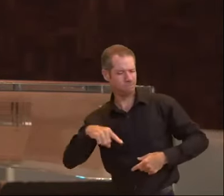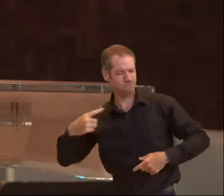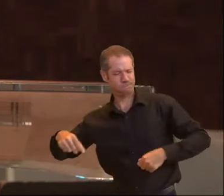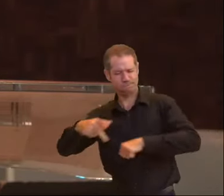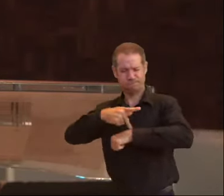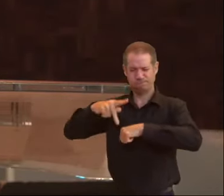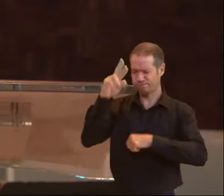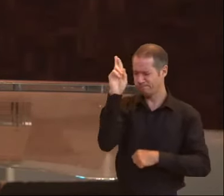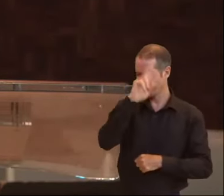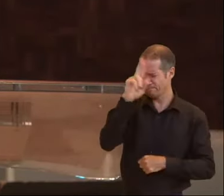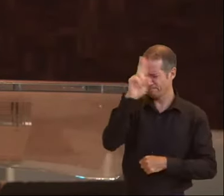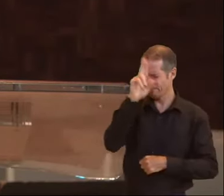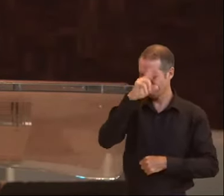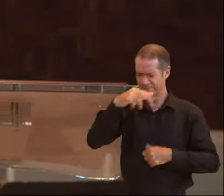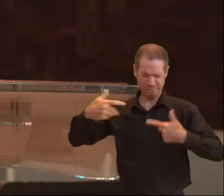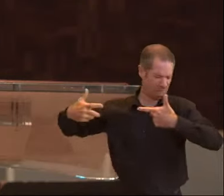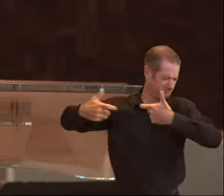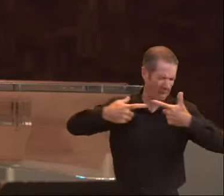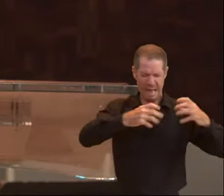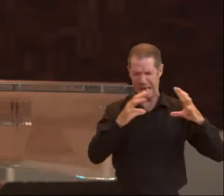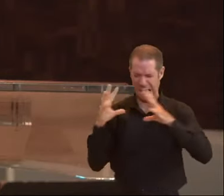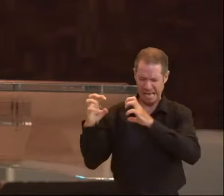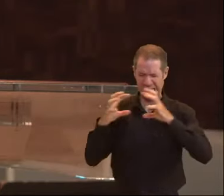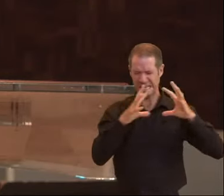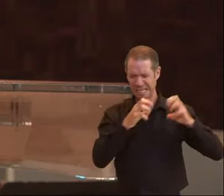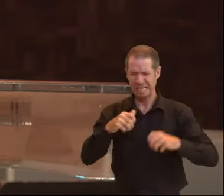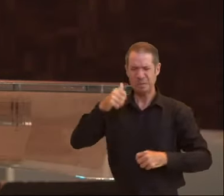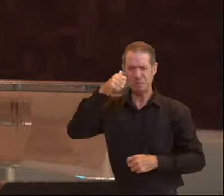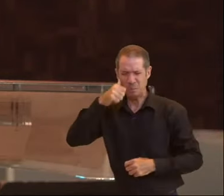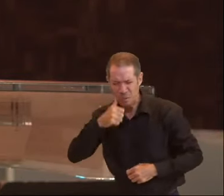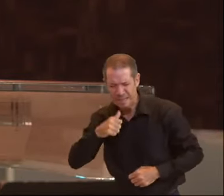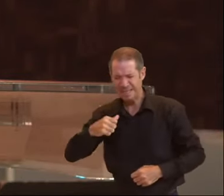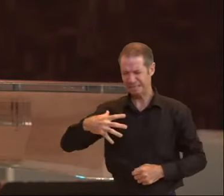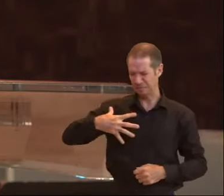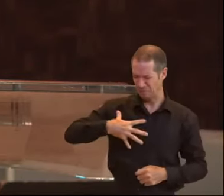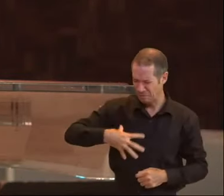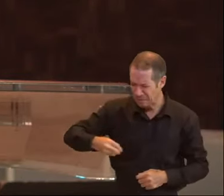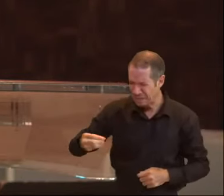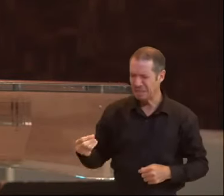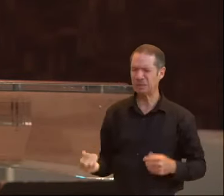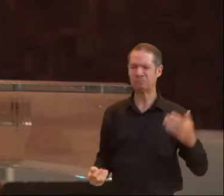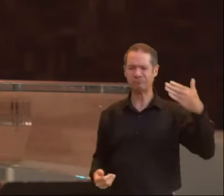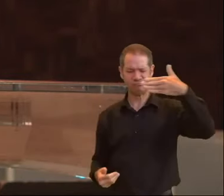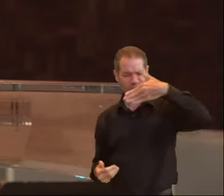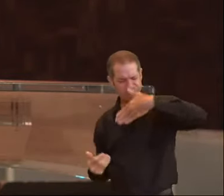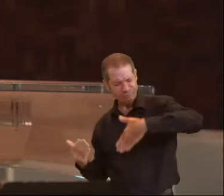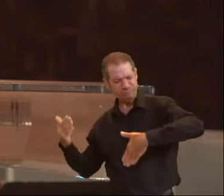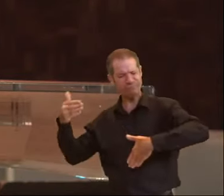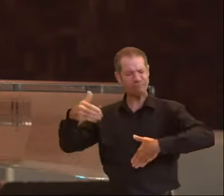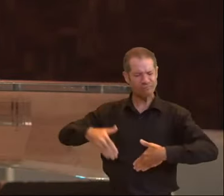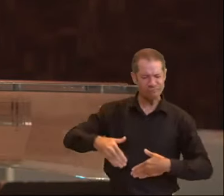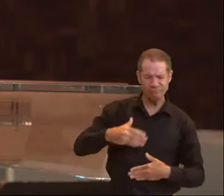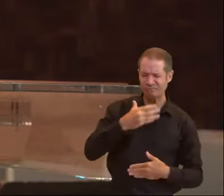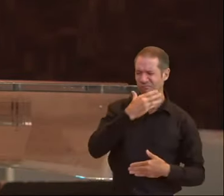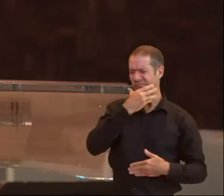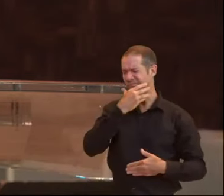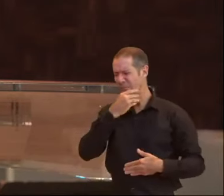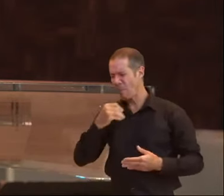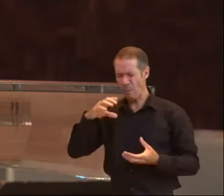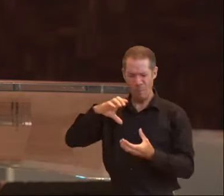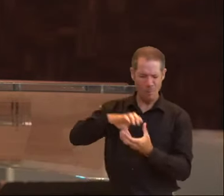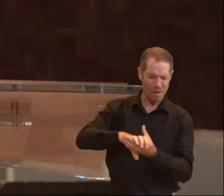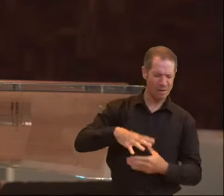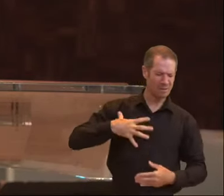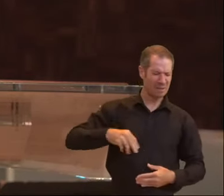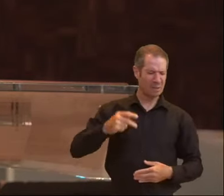Senhor. Nós vemos aqui as mulheres, os filhos, mas esposos,